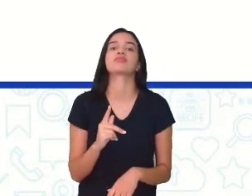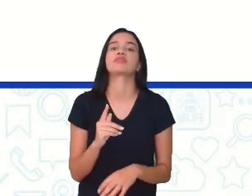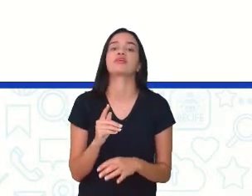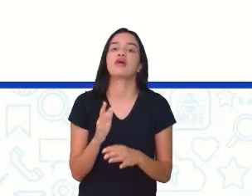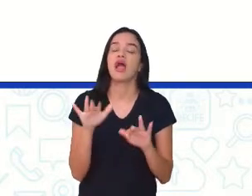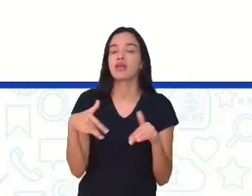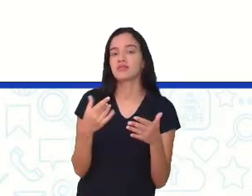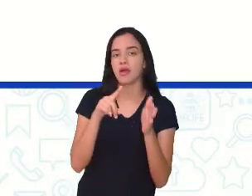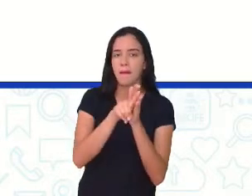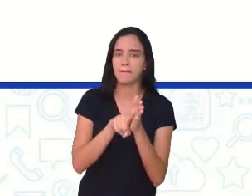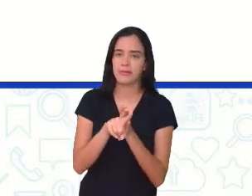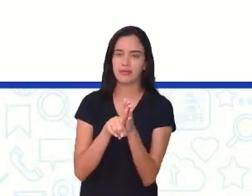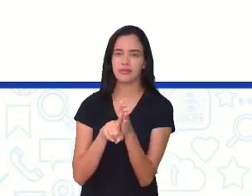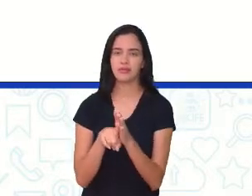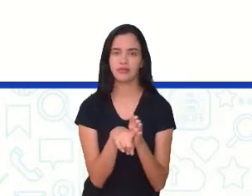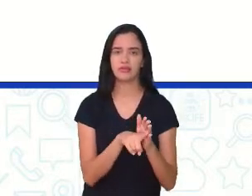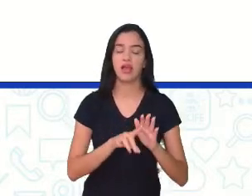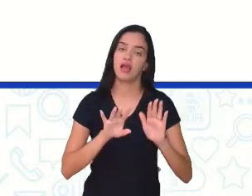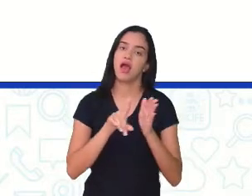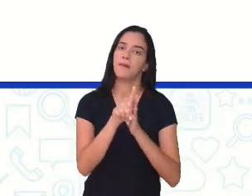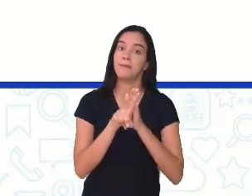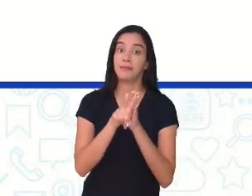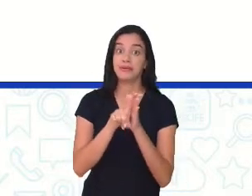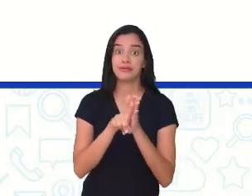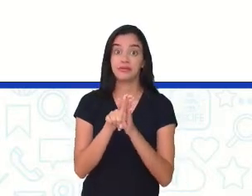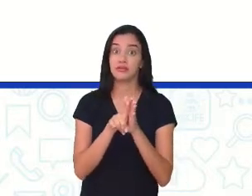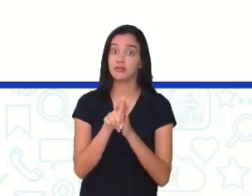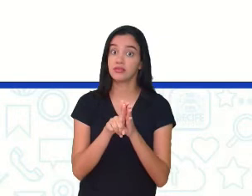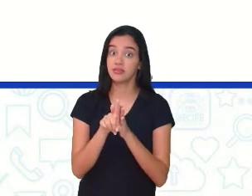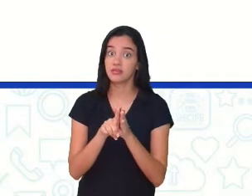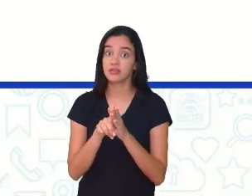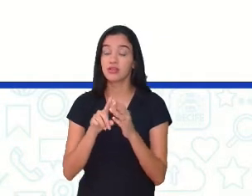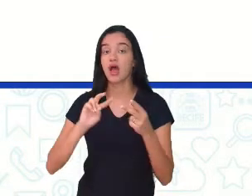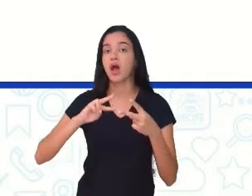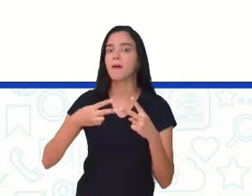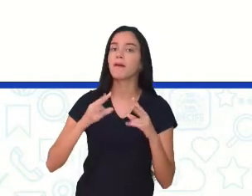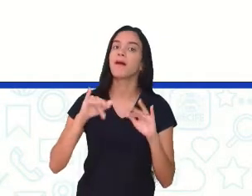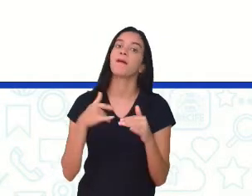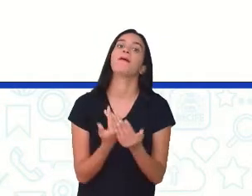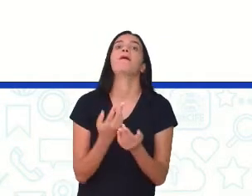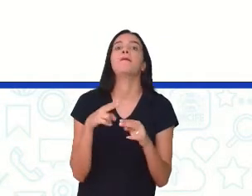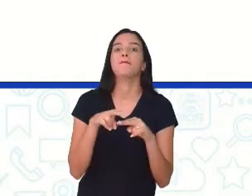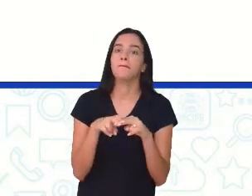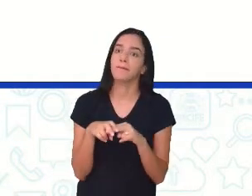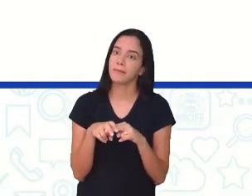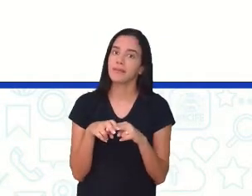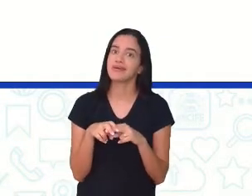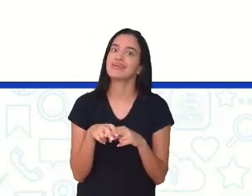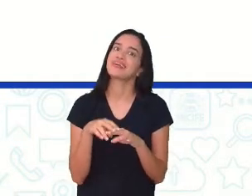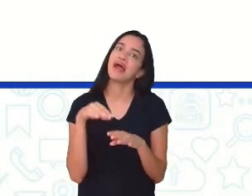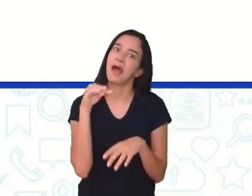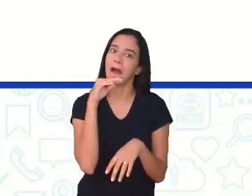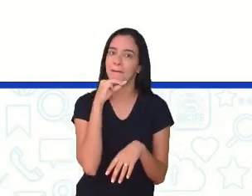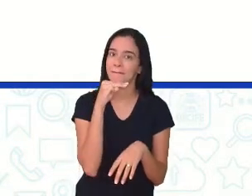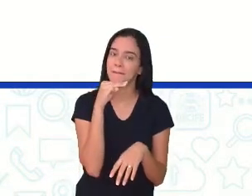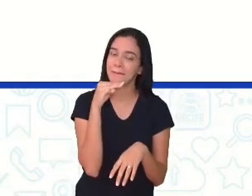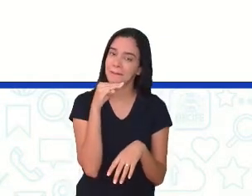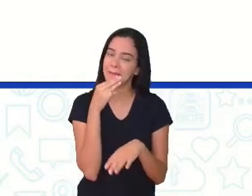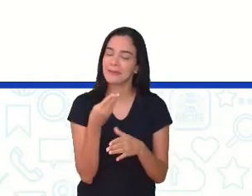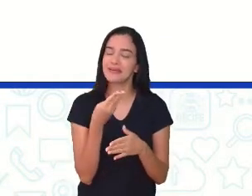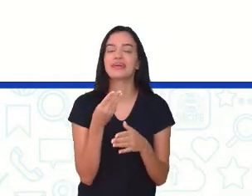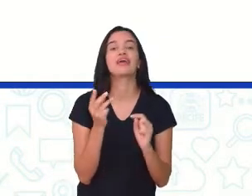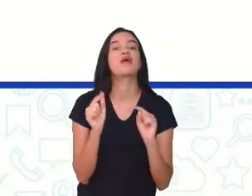Essa pesquisa aqui, pessoal, foi uma pesquisa hipotética, tá bom? Por isso que eu puxei a sardinha aí para manga, tá?